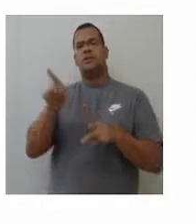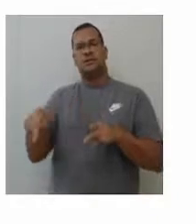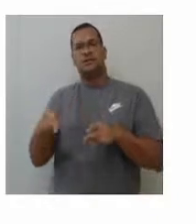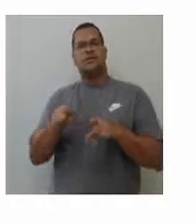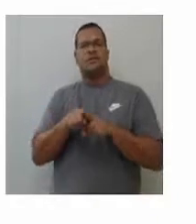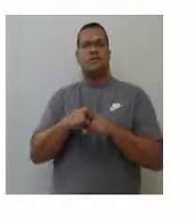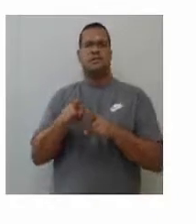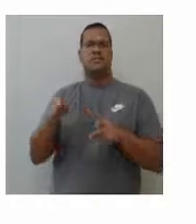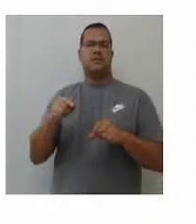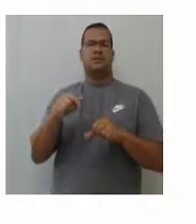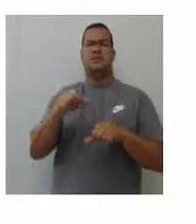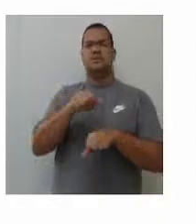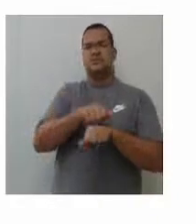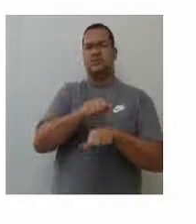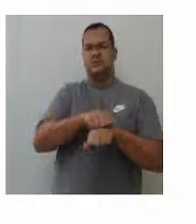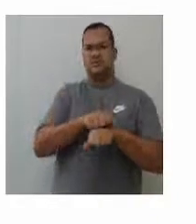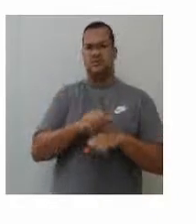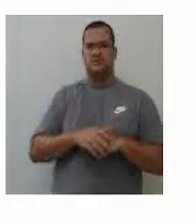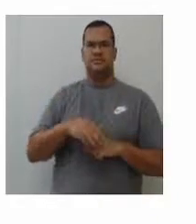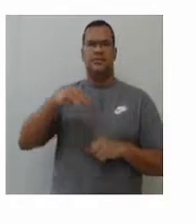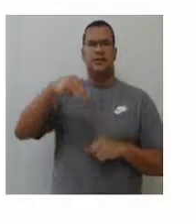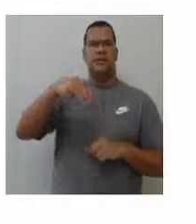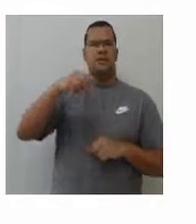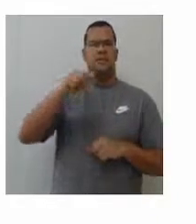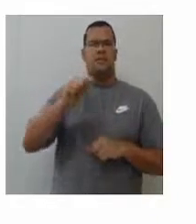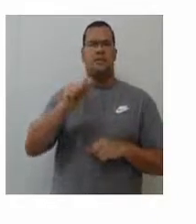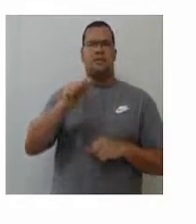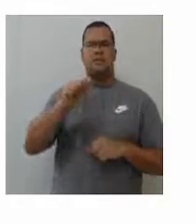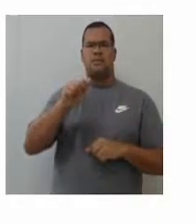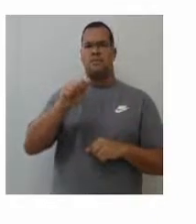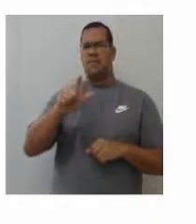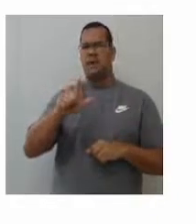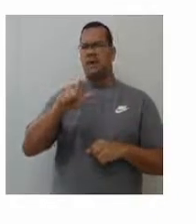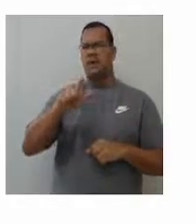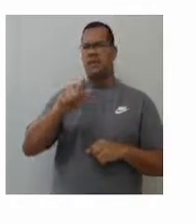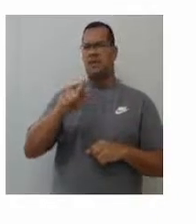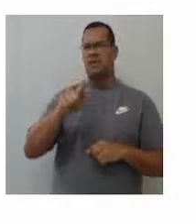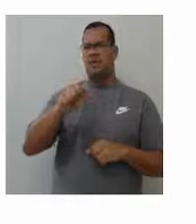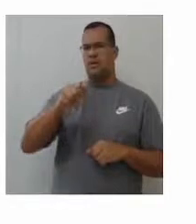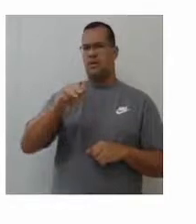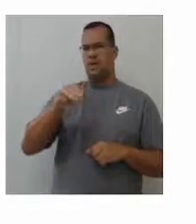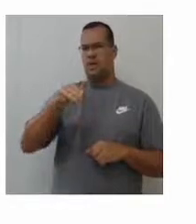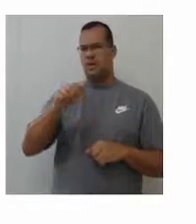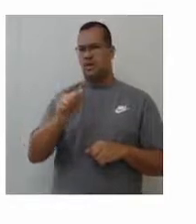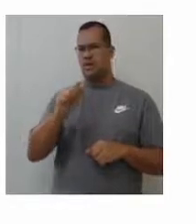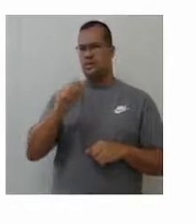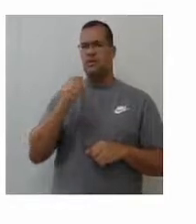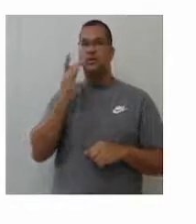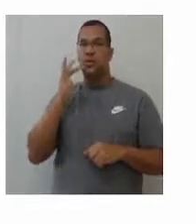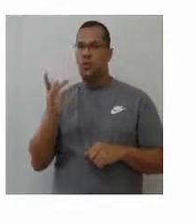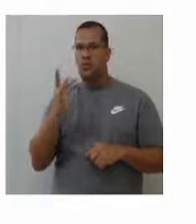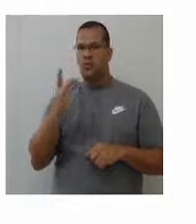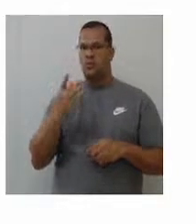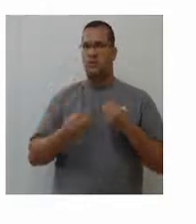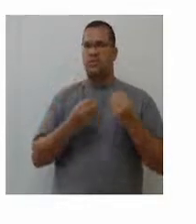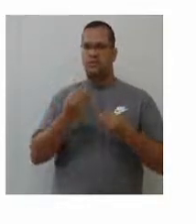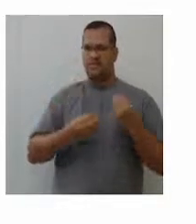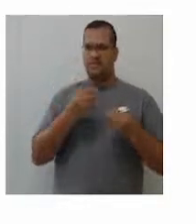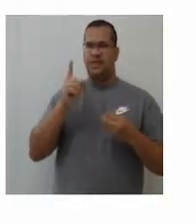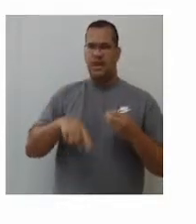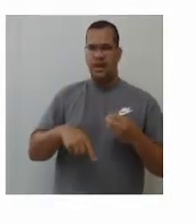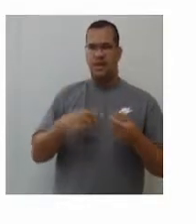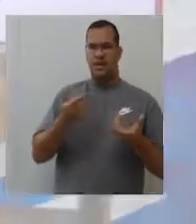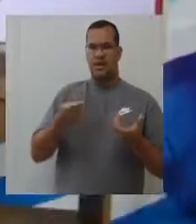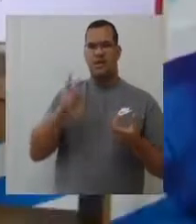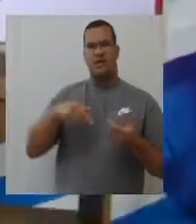Outro exemplo, amálgama de ouro. O que é amálgama de ouro? Como é formado uma amálgama de ouro? O soluto é